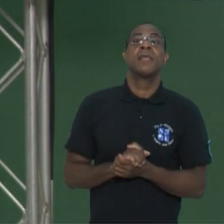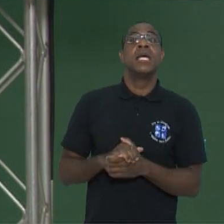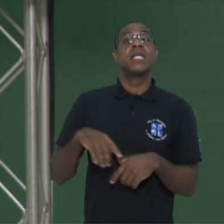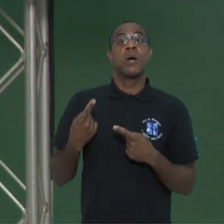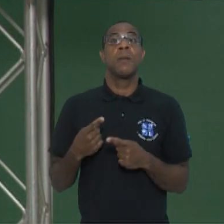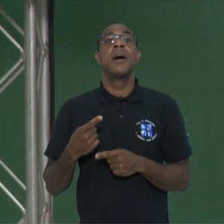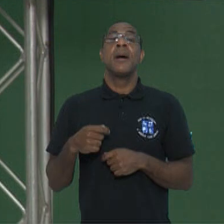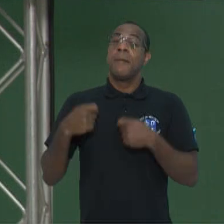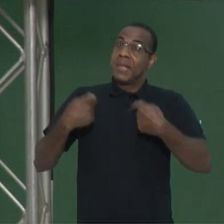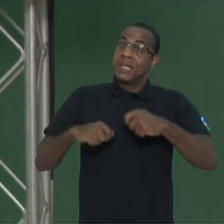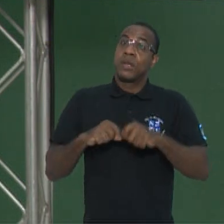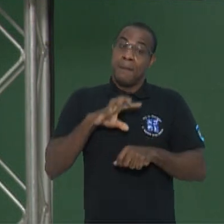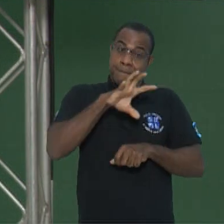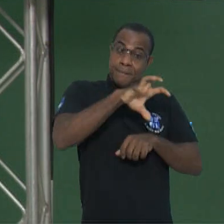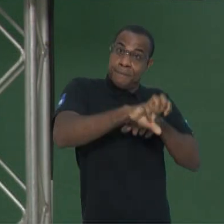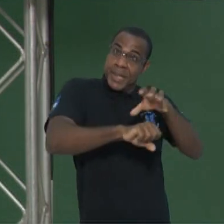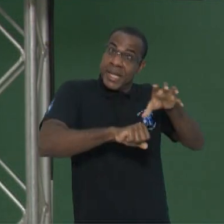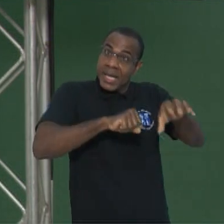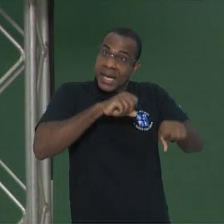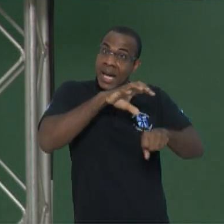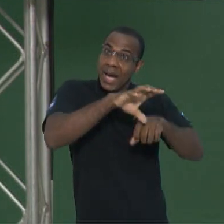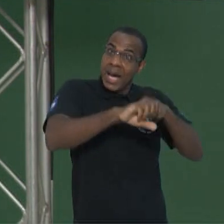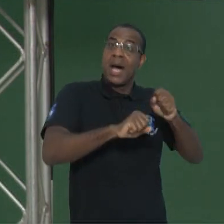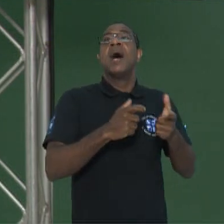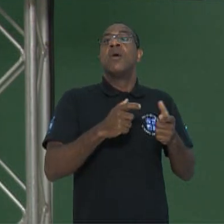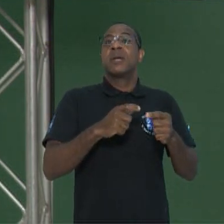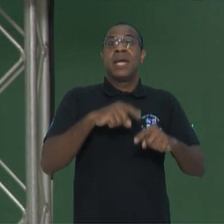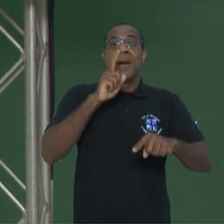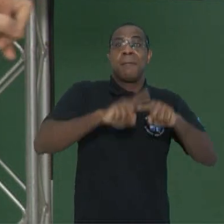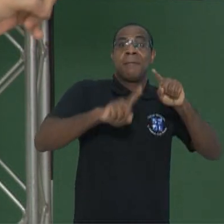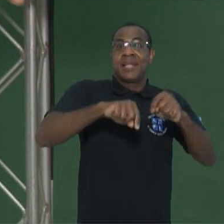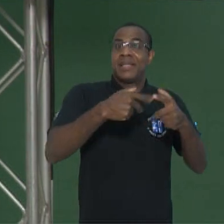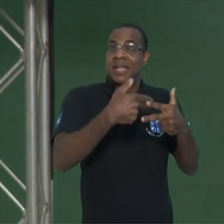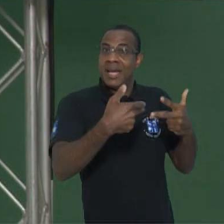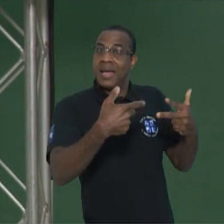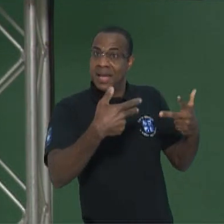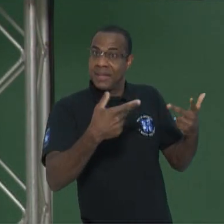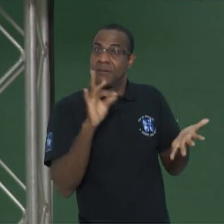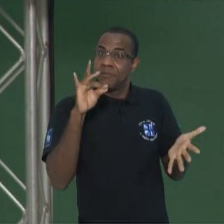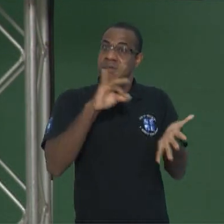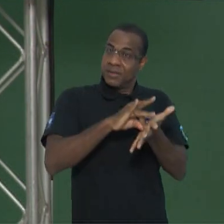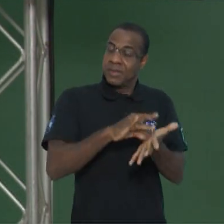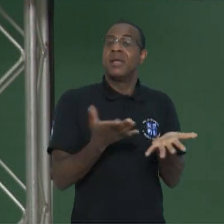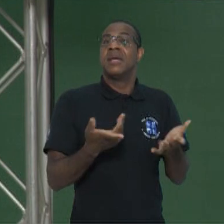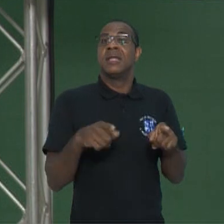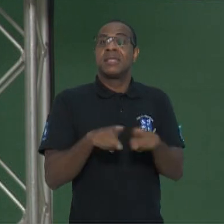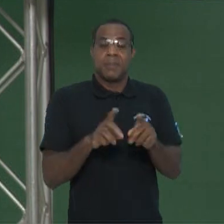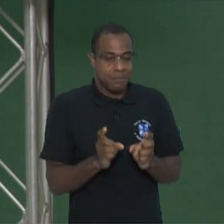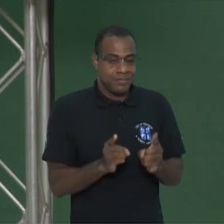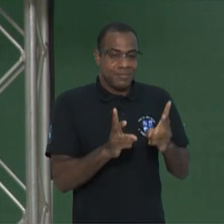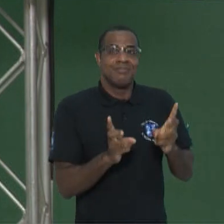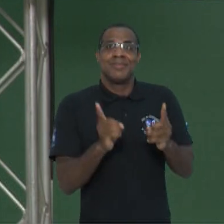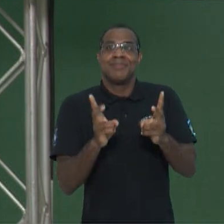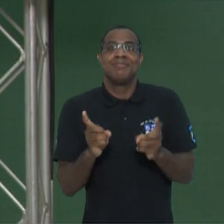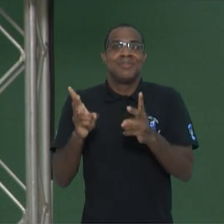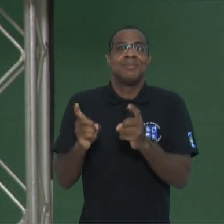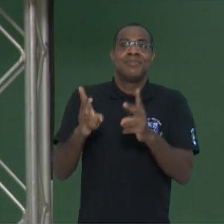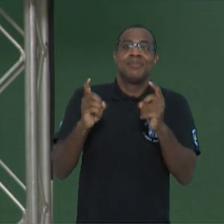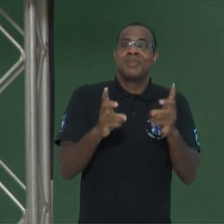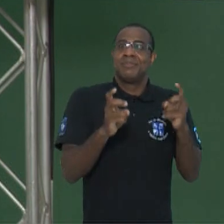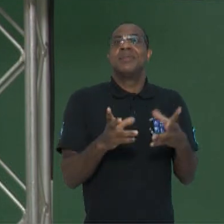buscar matéria-prima para poder transformar nas suas indústrias e novos mercados ali para poder comercializar os